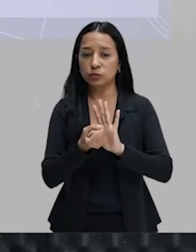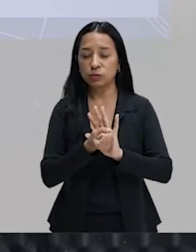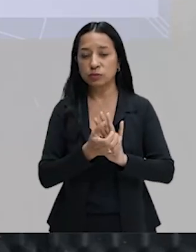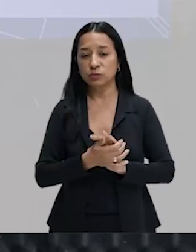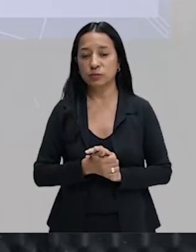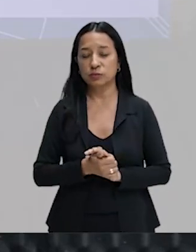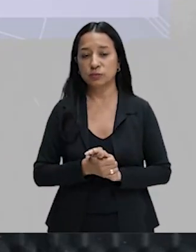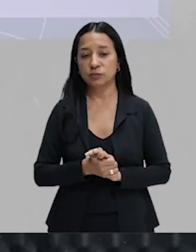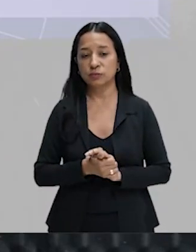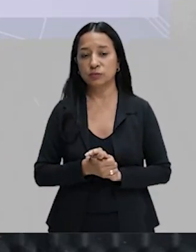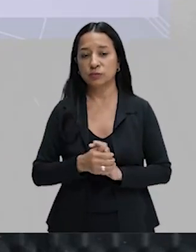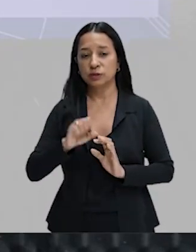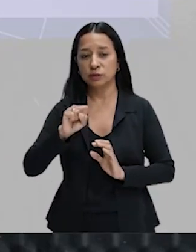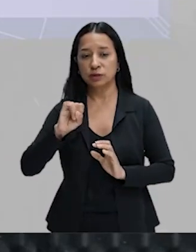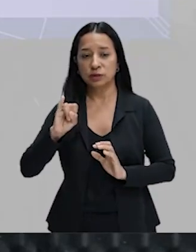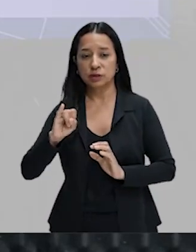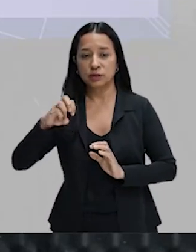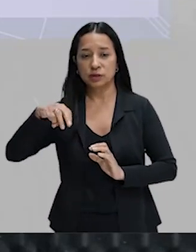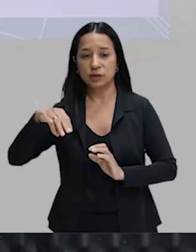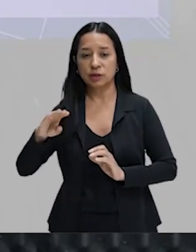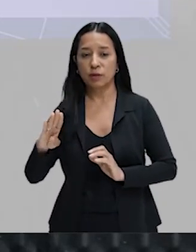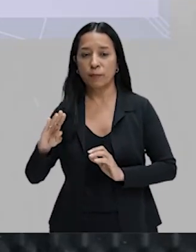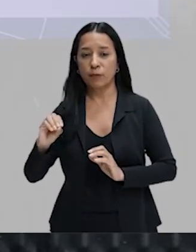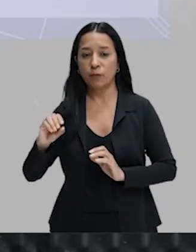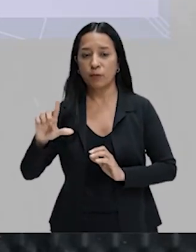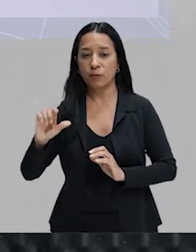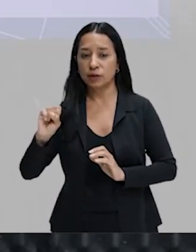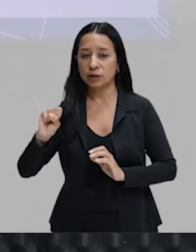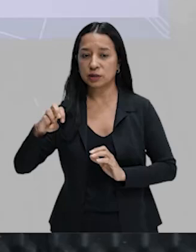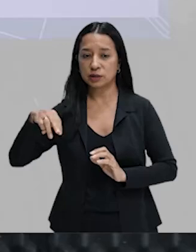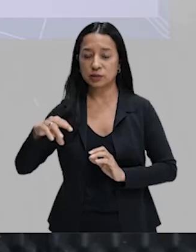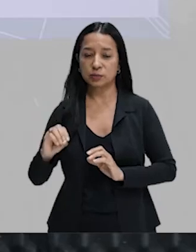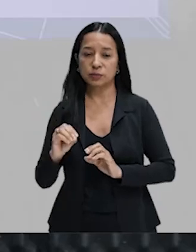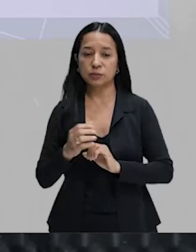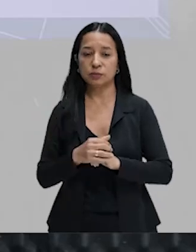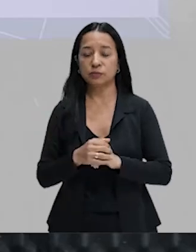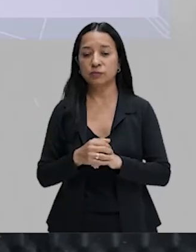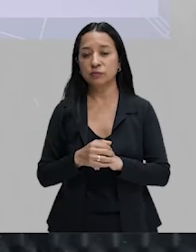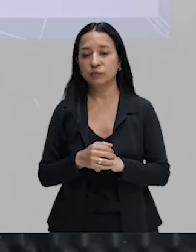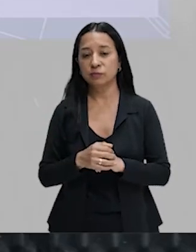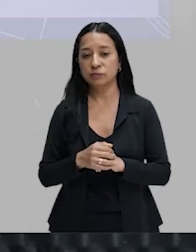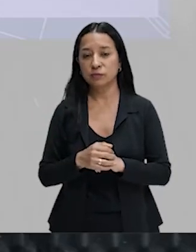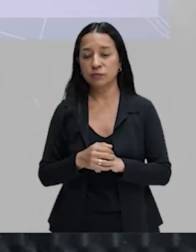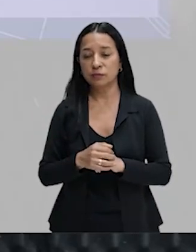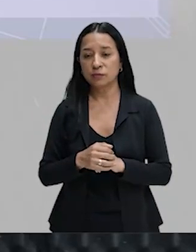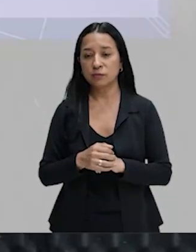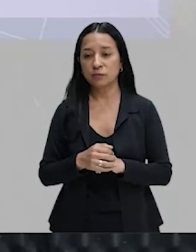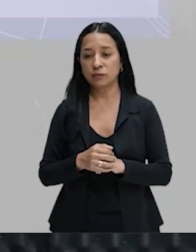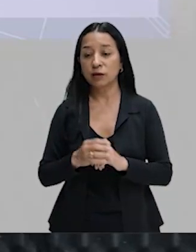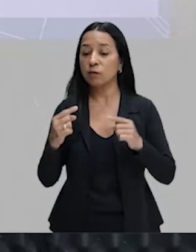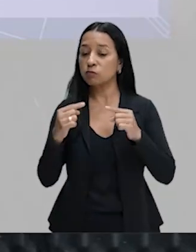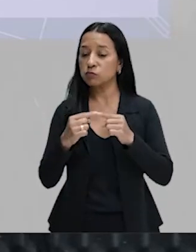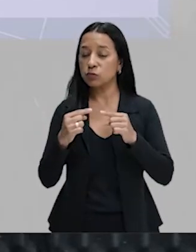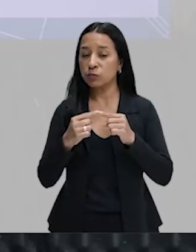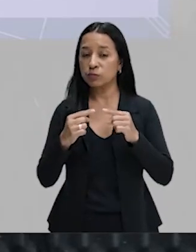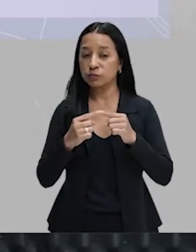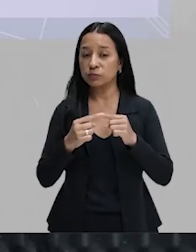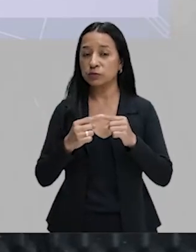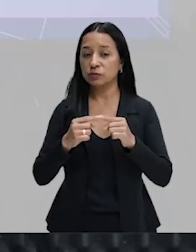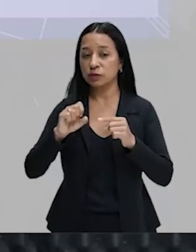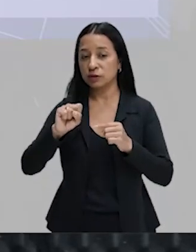é paralela a esse movimento. Simbolismo tem a ver com símbolo, eu já dou a deixa aqui. Tem a ver com símbolo, tem a ver com